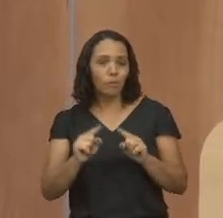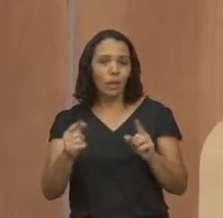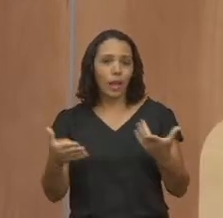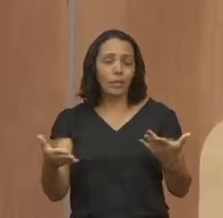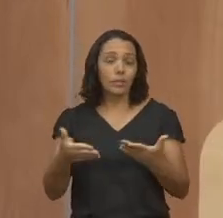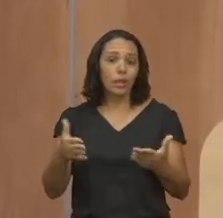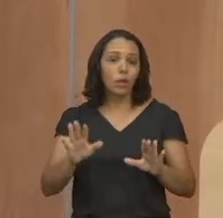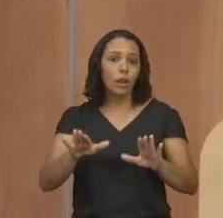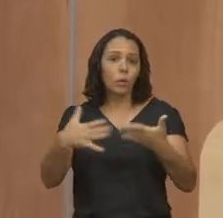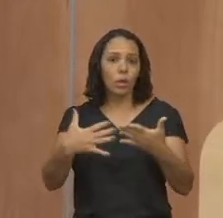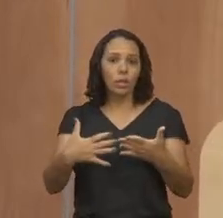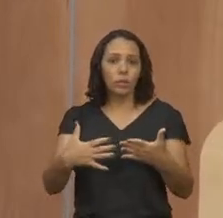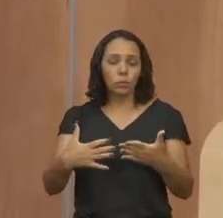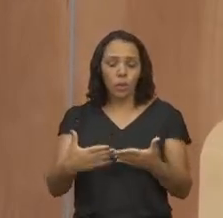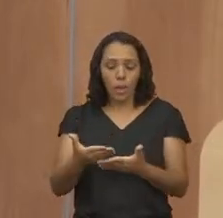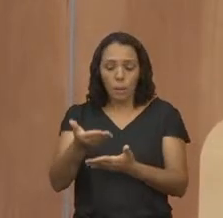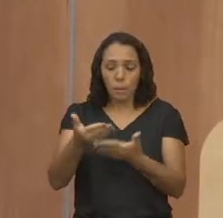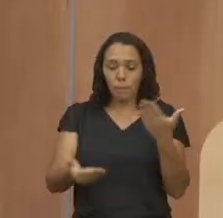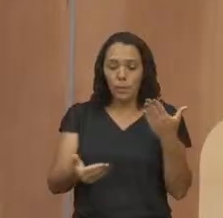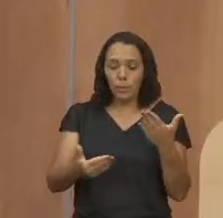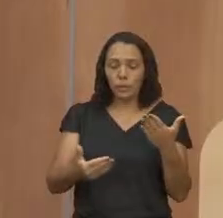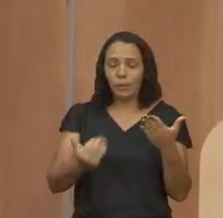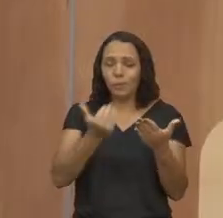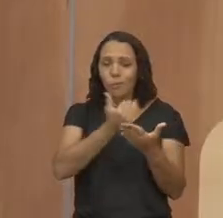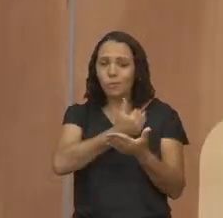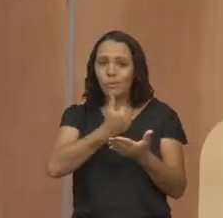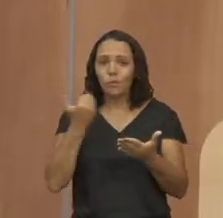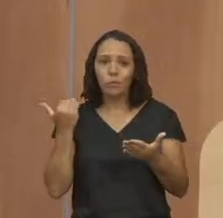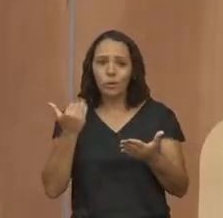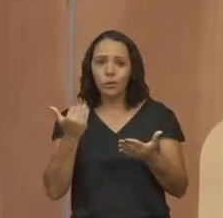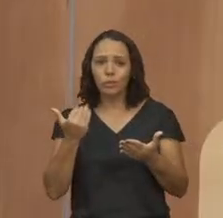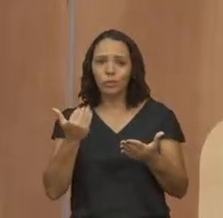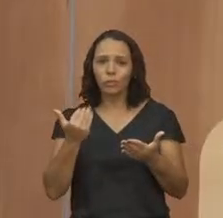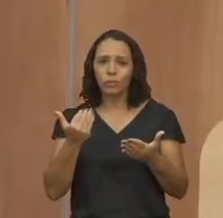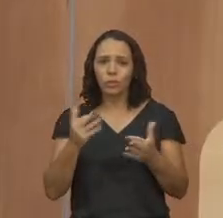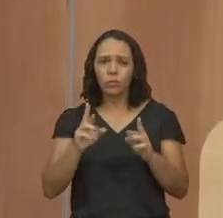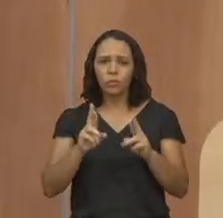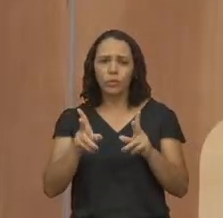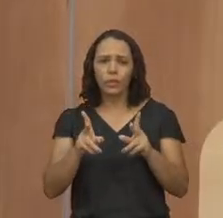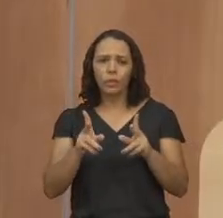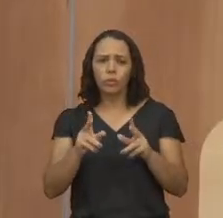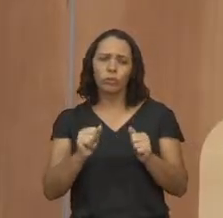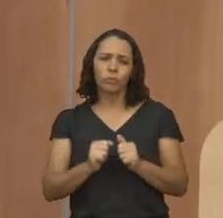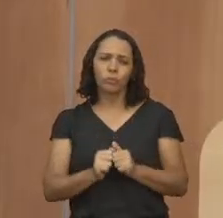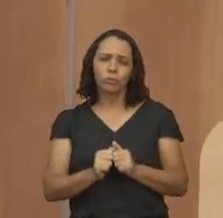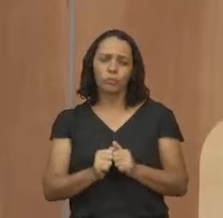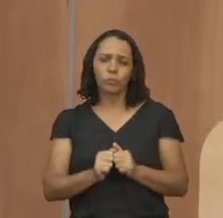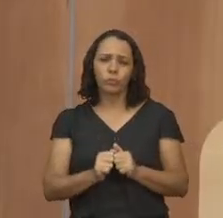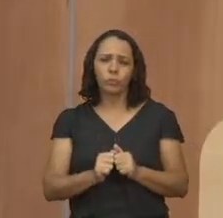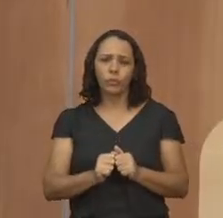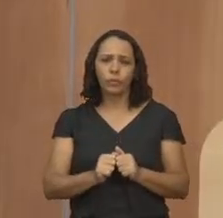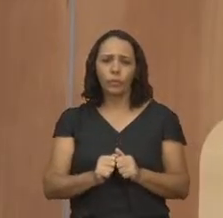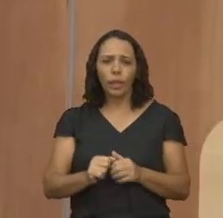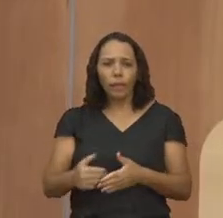que é uma perda muito dolorosa para aquela que espera,